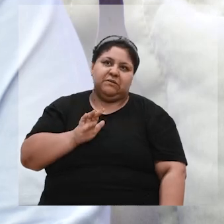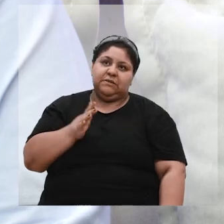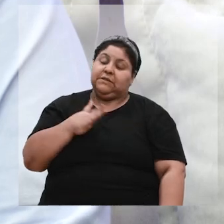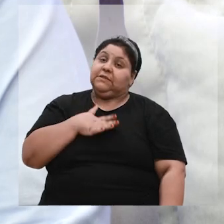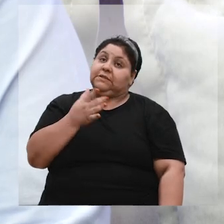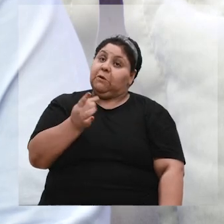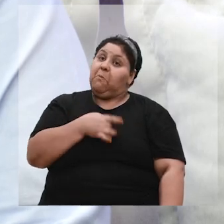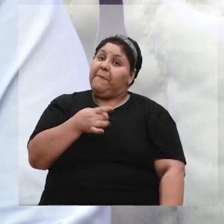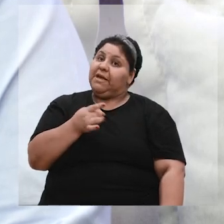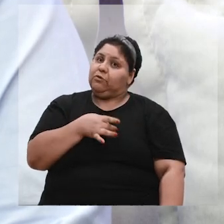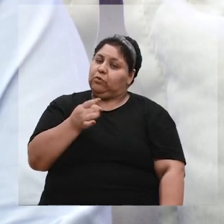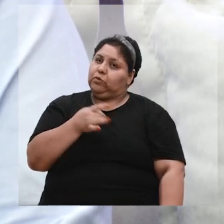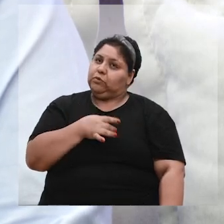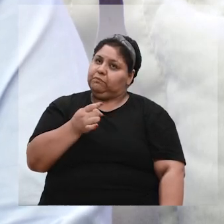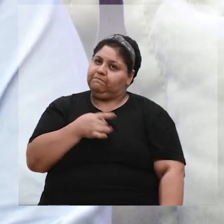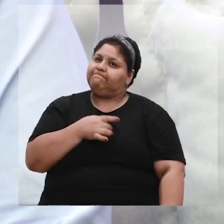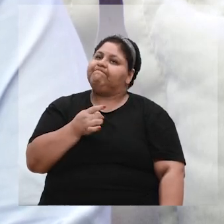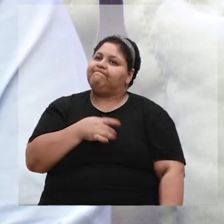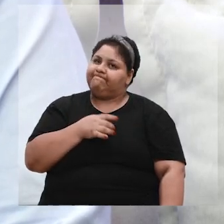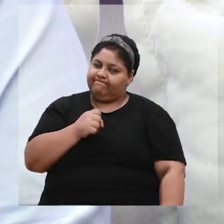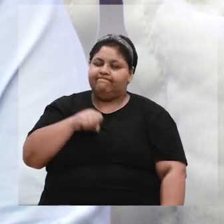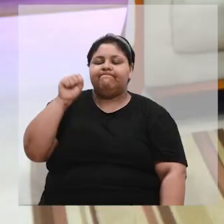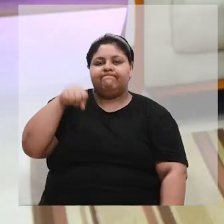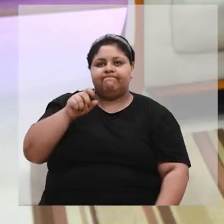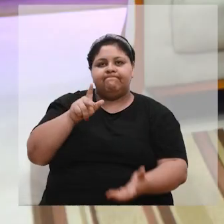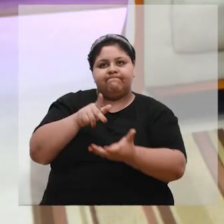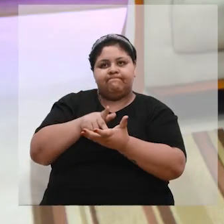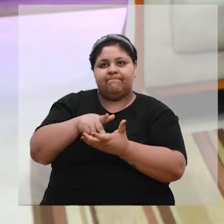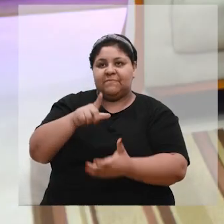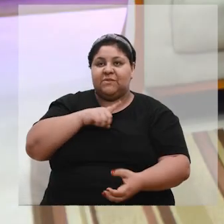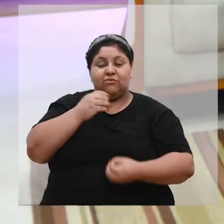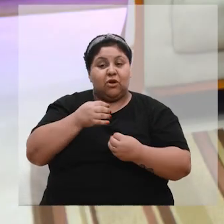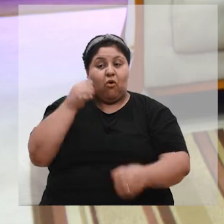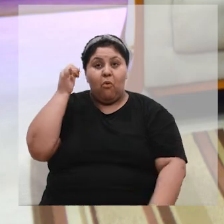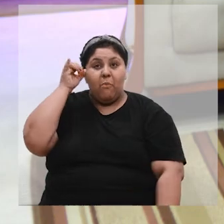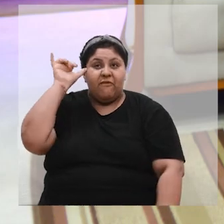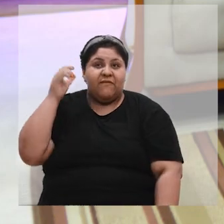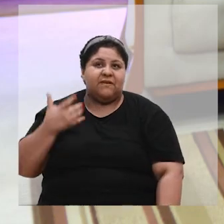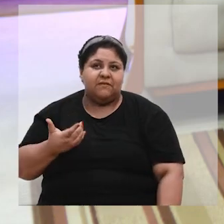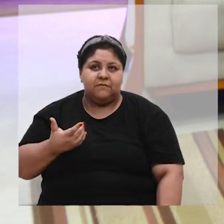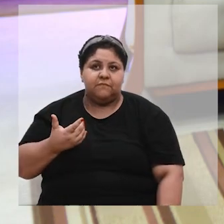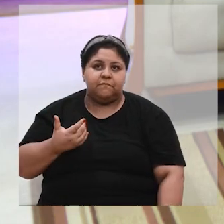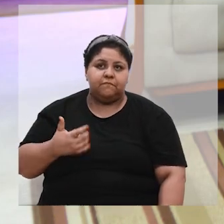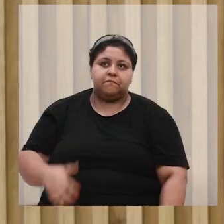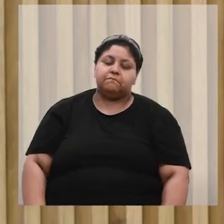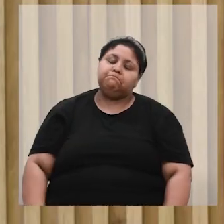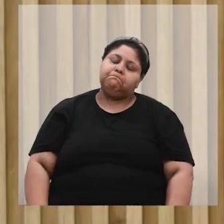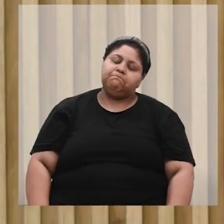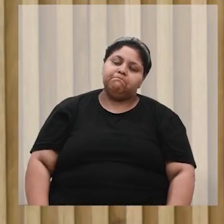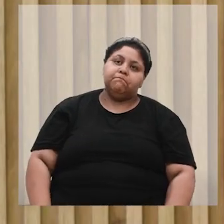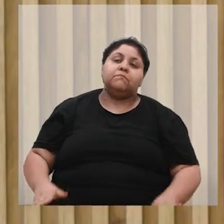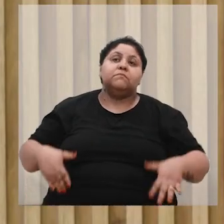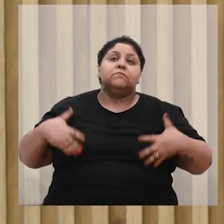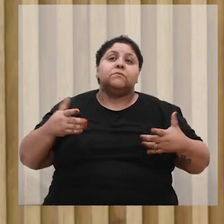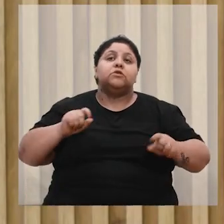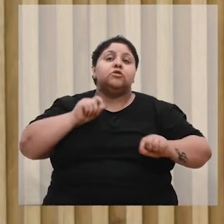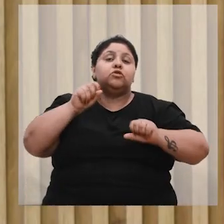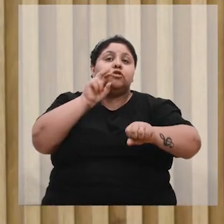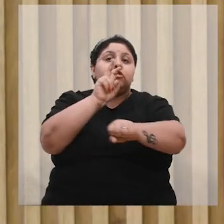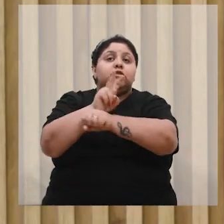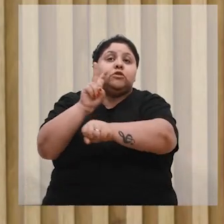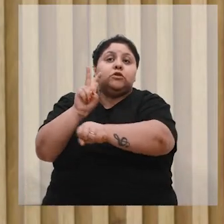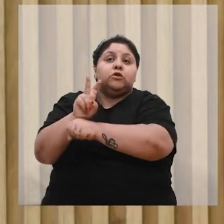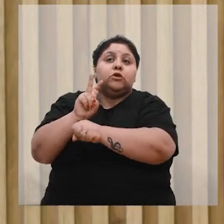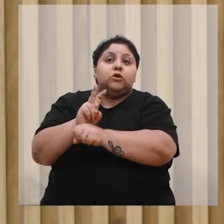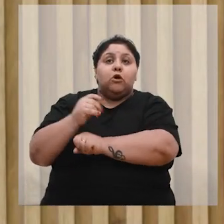dá um medo. Sim, com certeza, né? E não tem como evitar, não tem como... Não. Então,